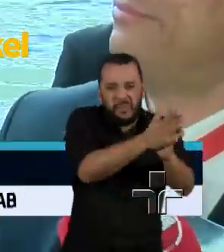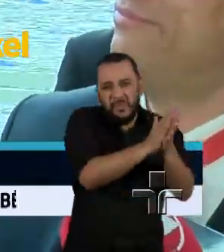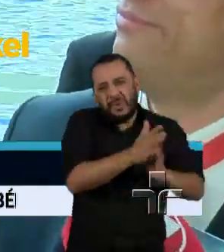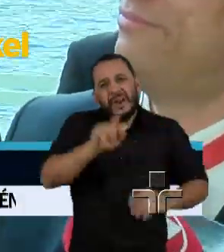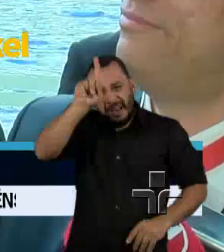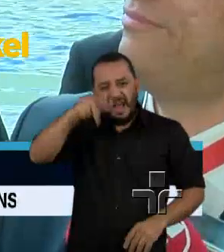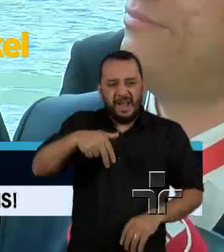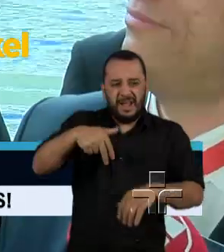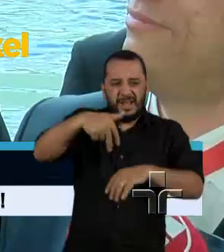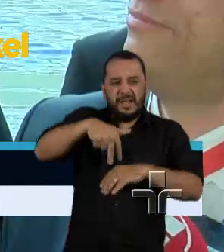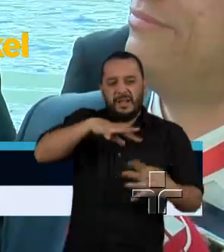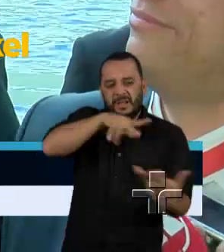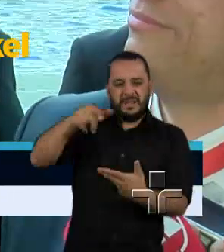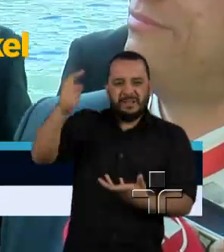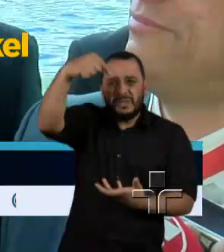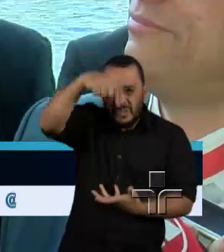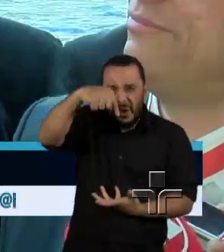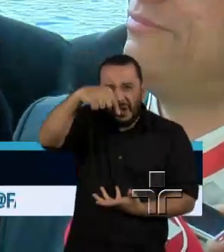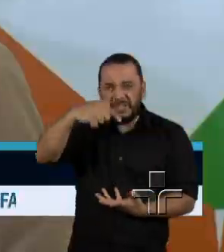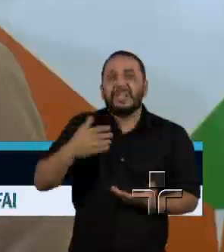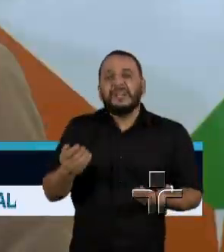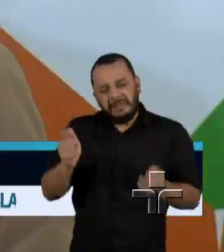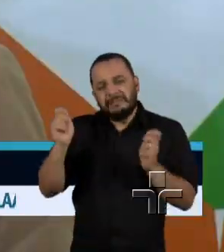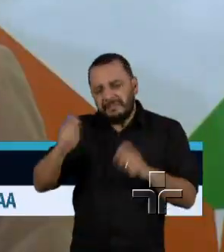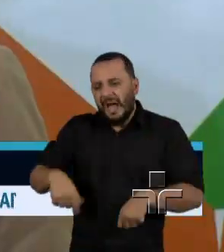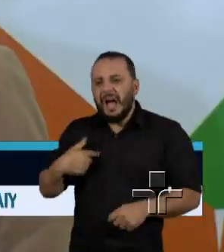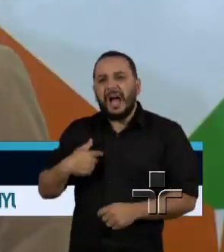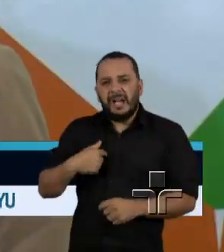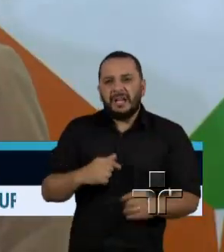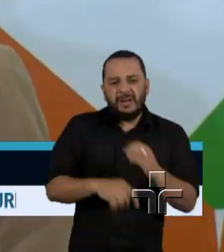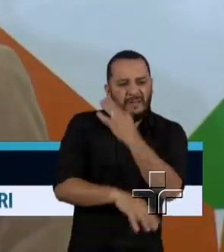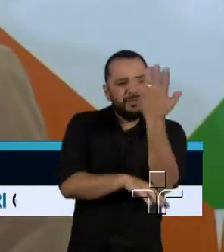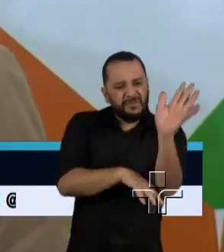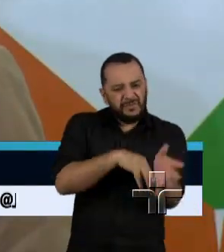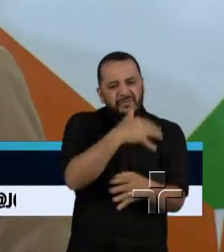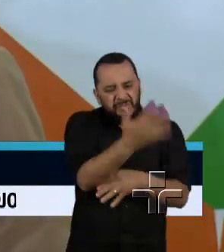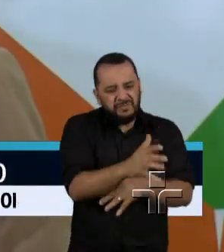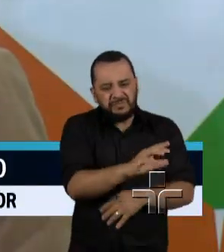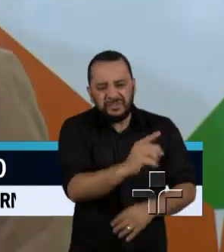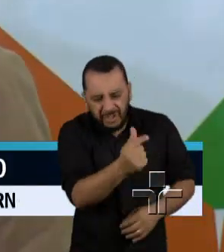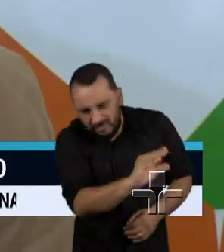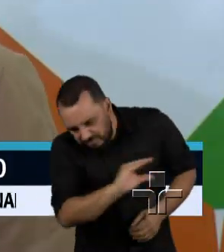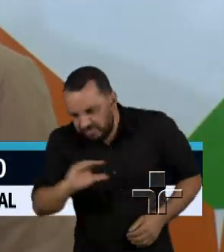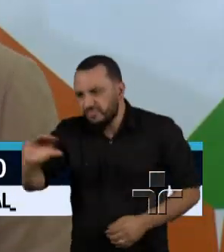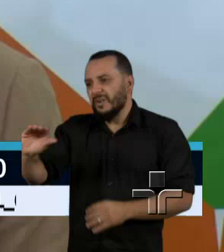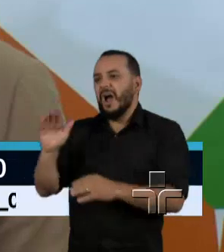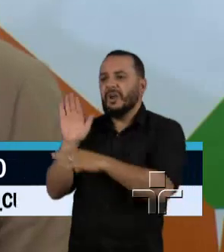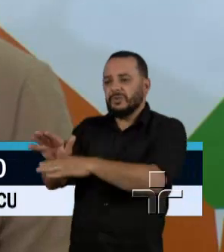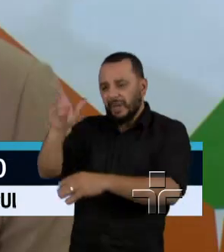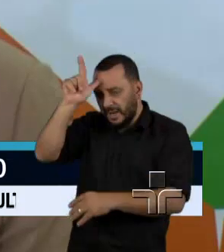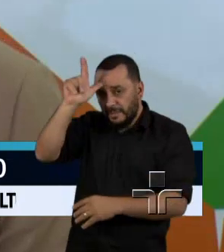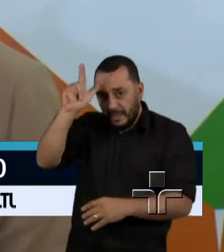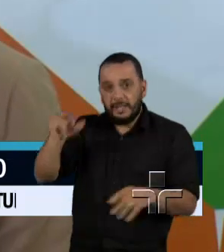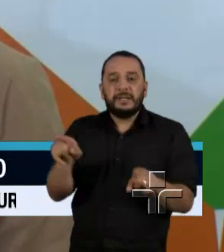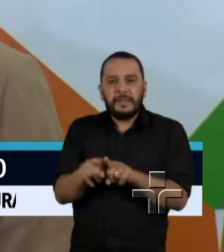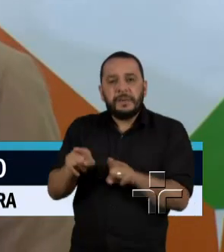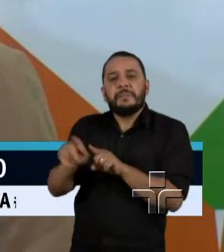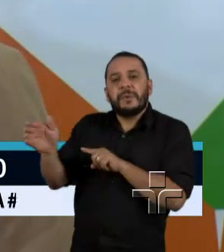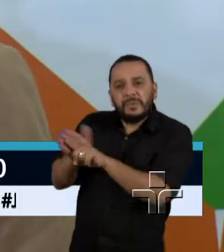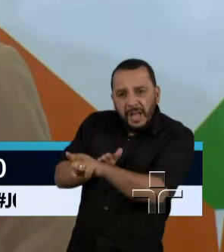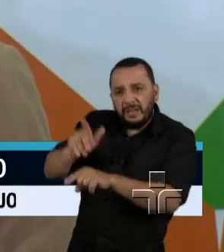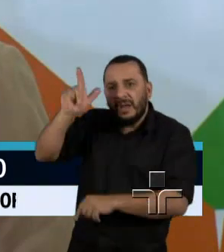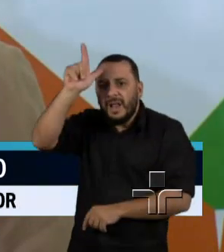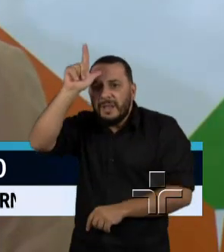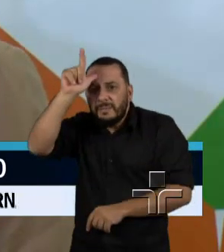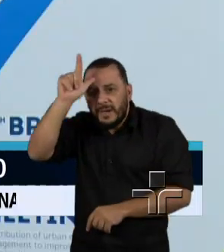grana e ajuda a Angela a reflorestar a Alemanha. Questionado sobre as decisões tomadas pela Alemanha e agora pela Noruega, o